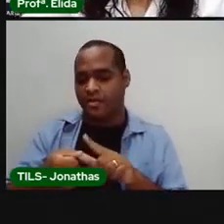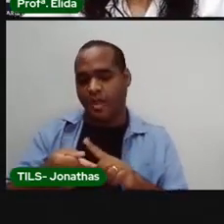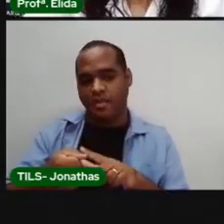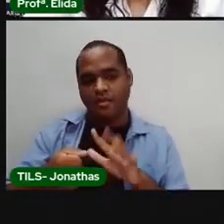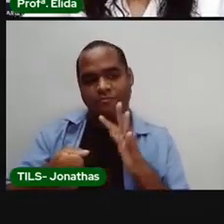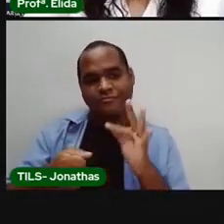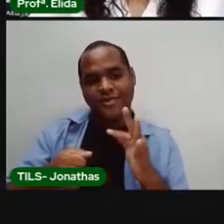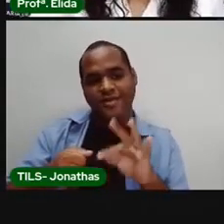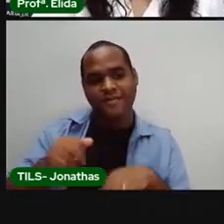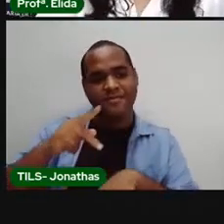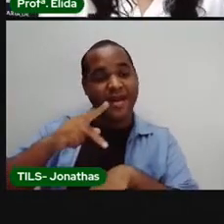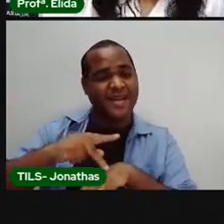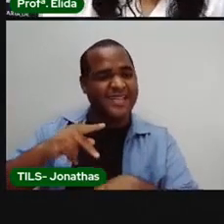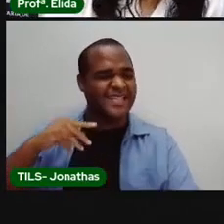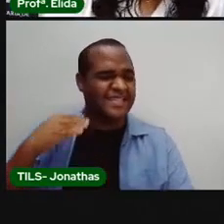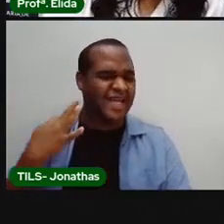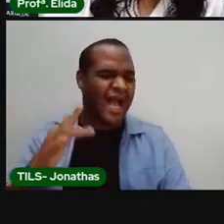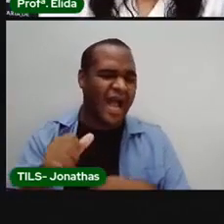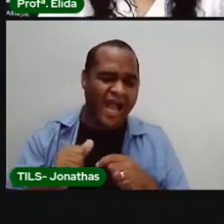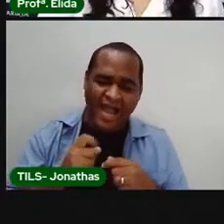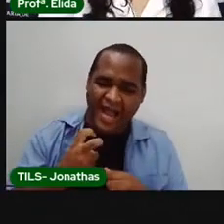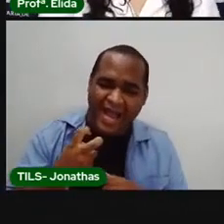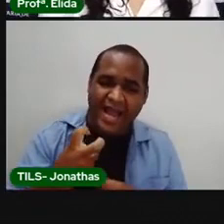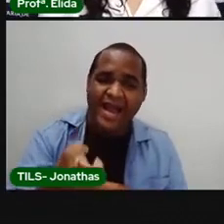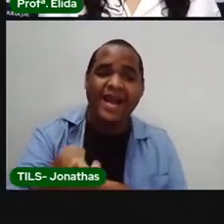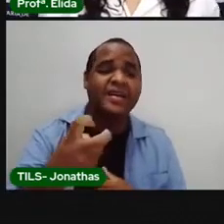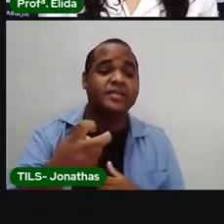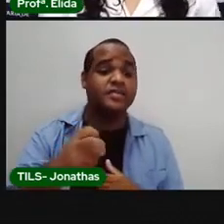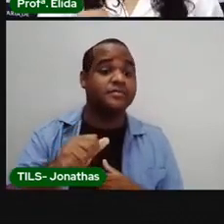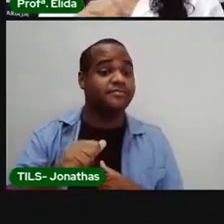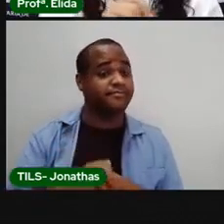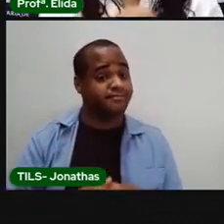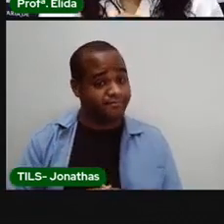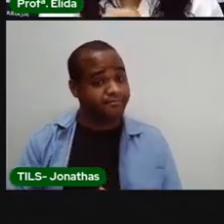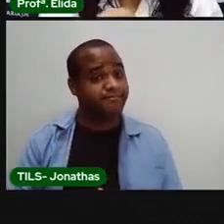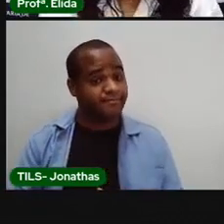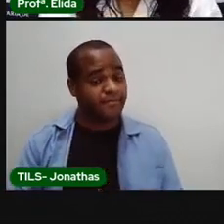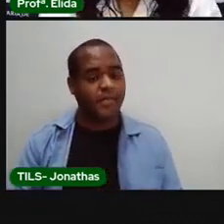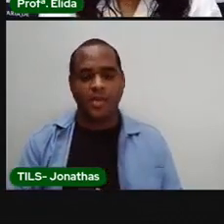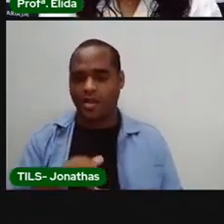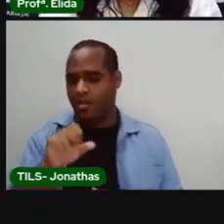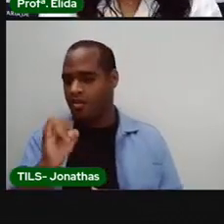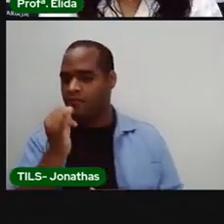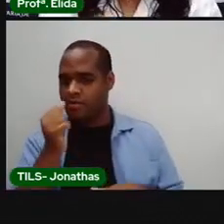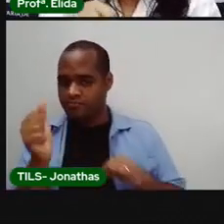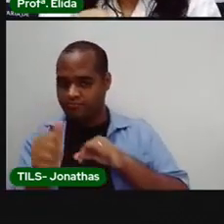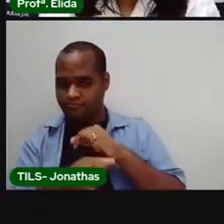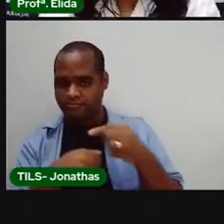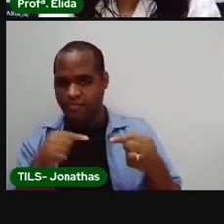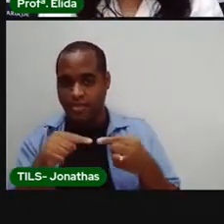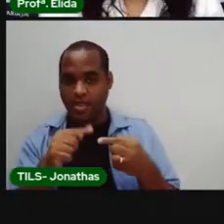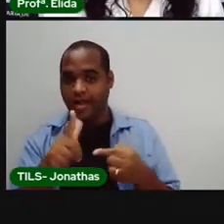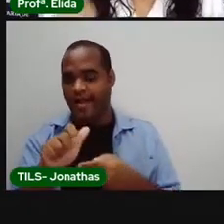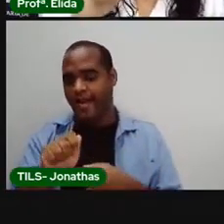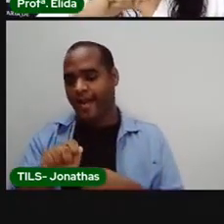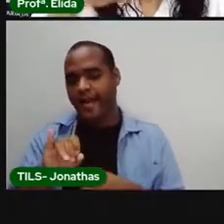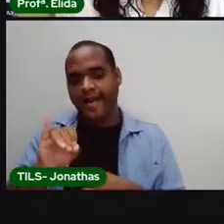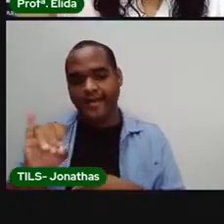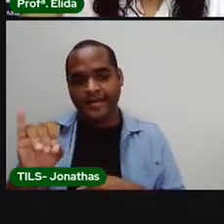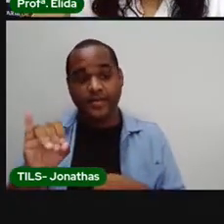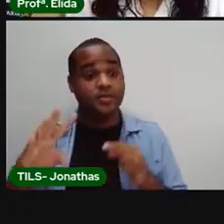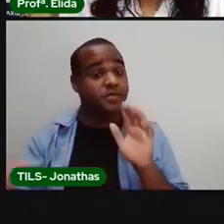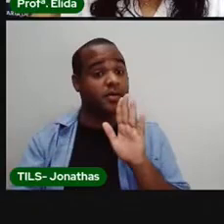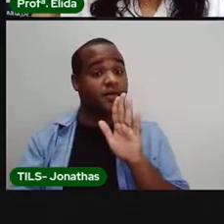na pedra? Aí você grita: "Ai!" Isso. Se você fosse escrever esse ai